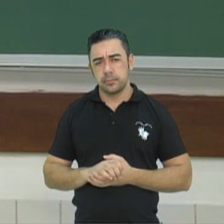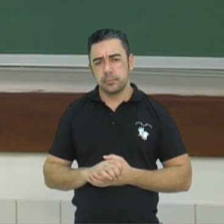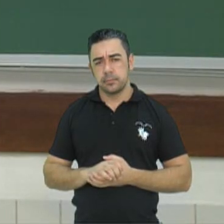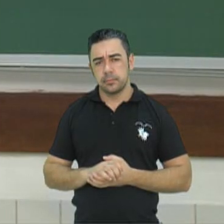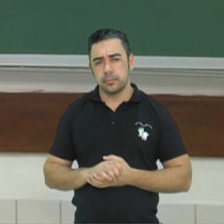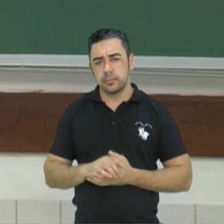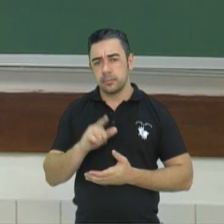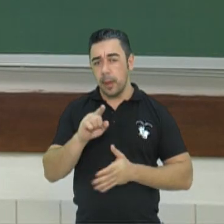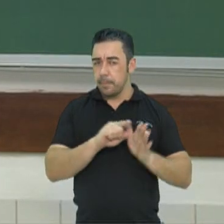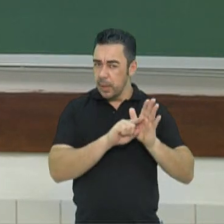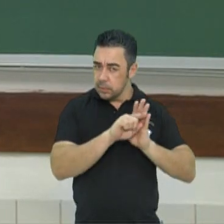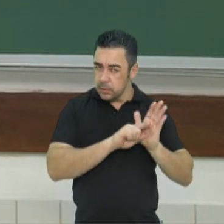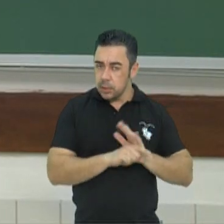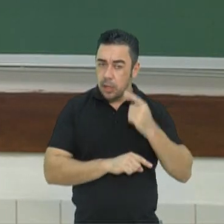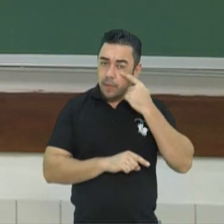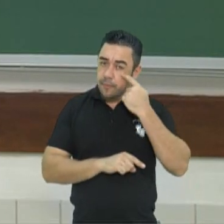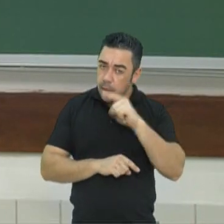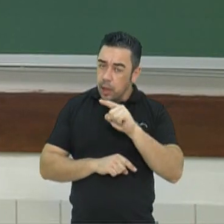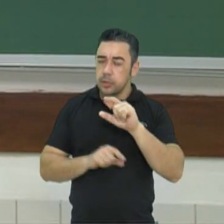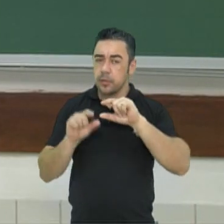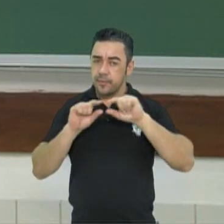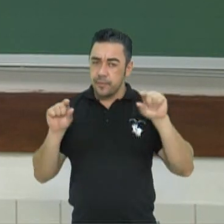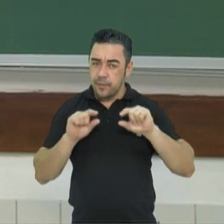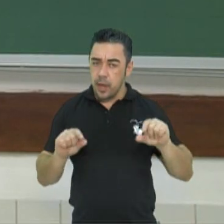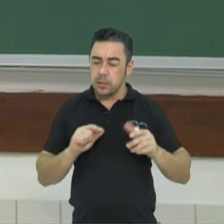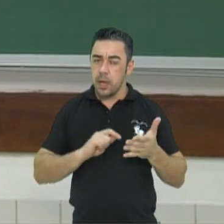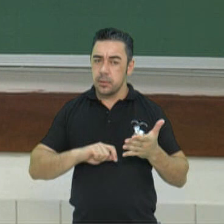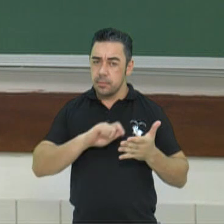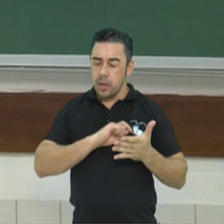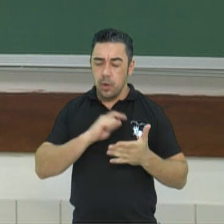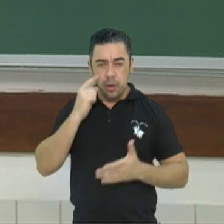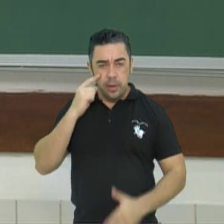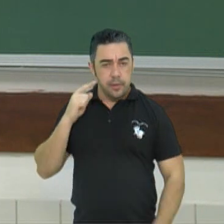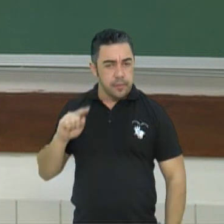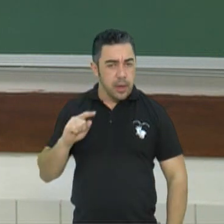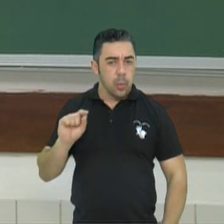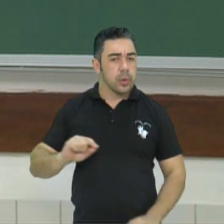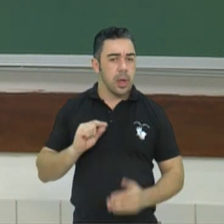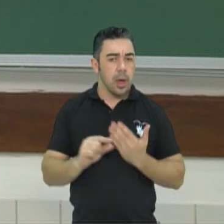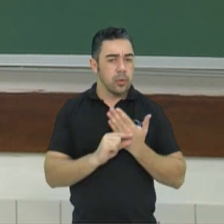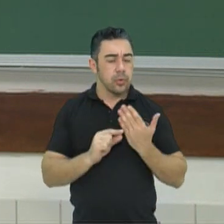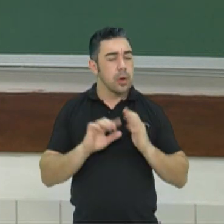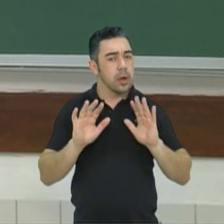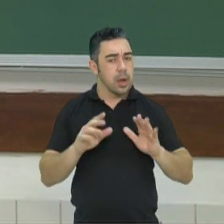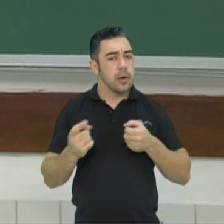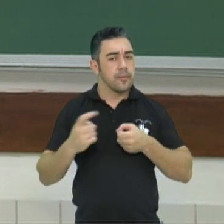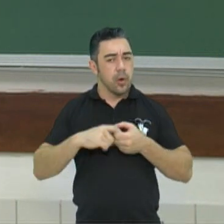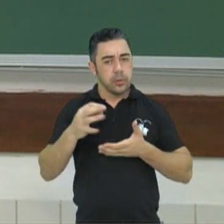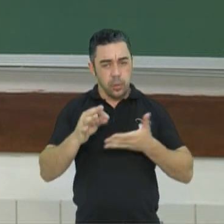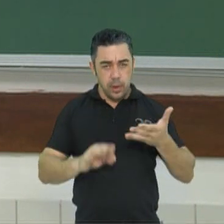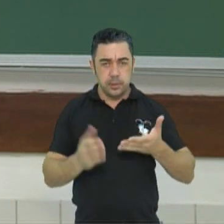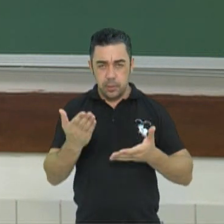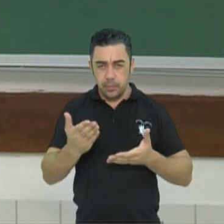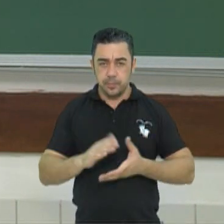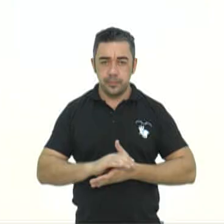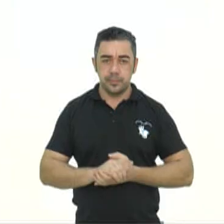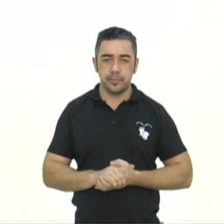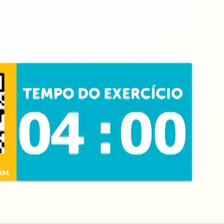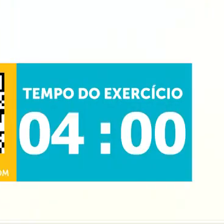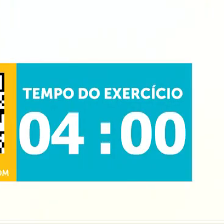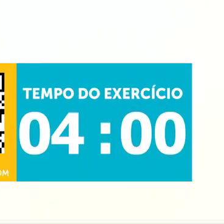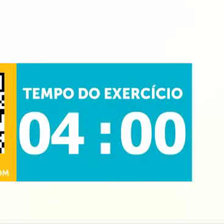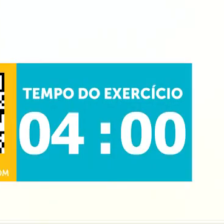Então, pesquisa um pouquinho, relembre o que foi falado sobre o Gabriel Garcia Marques e logo, logo nós voltamos com a resposta correta.